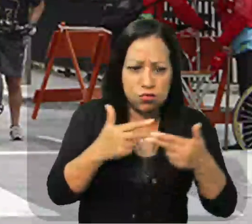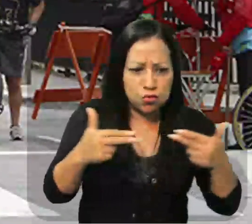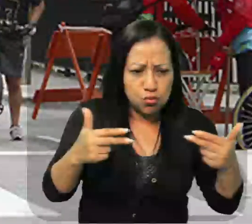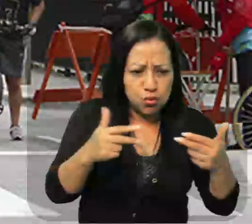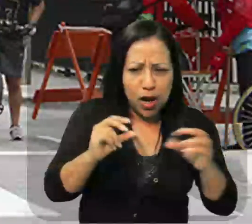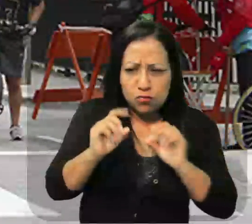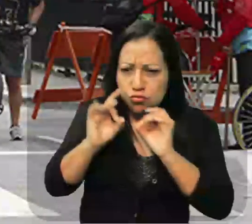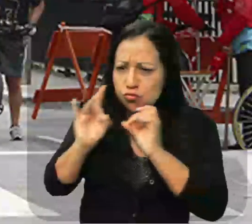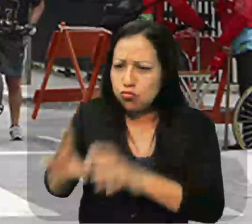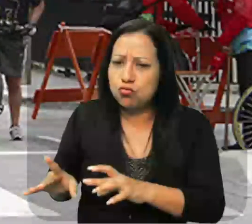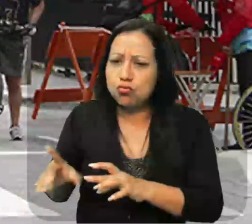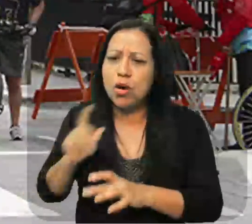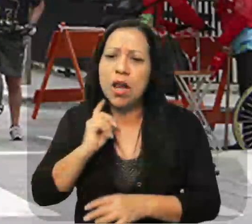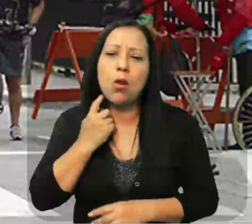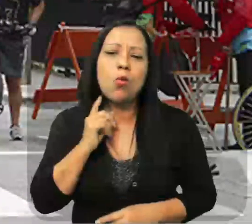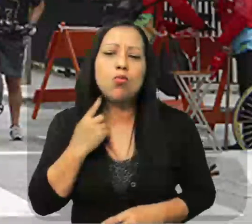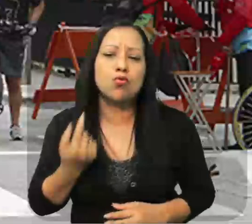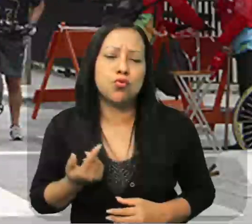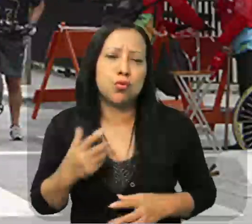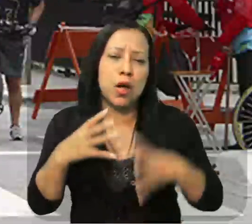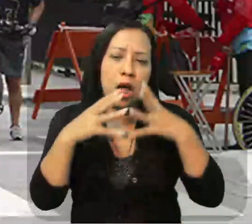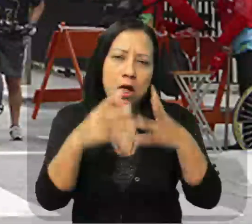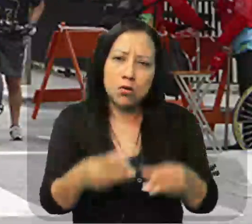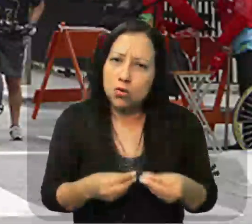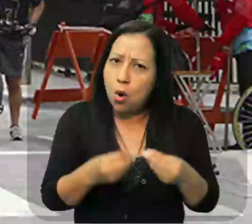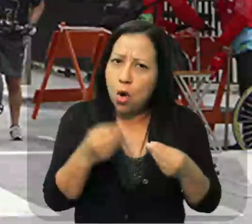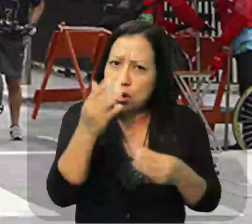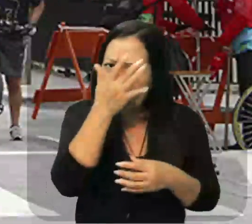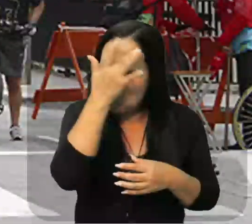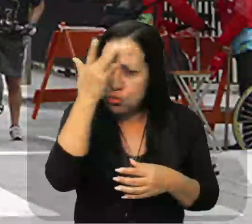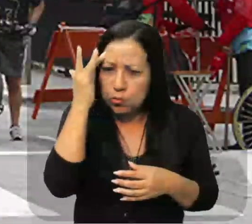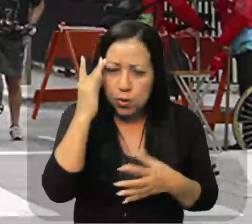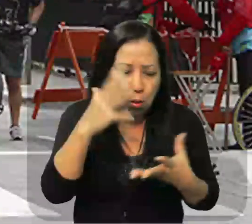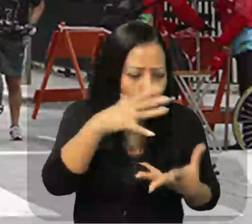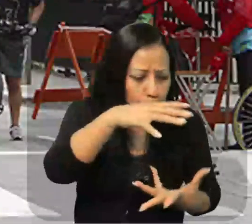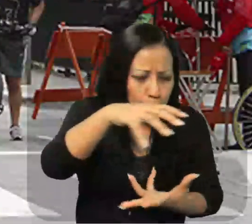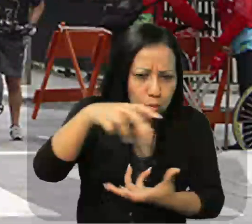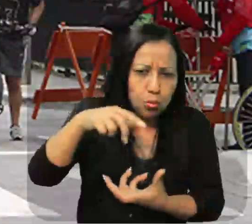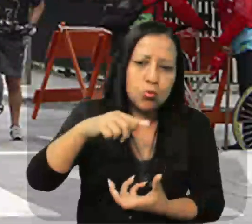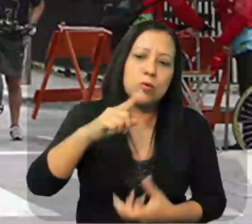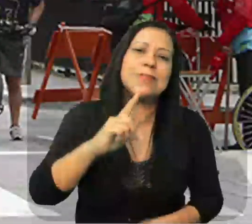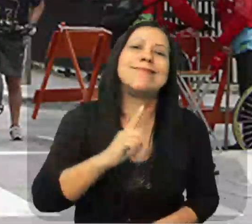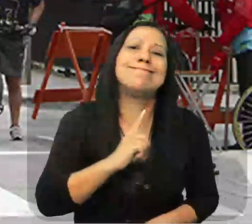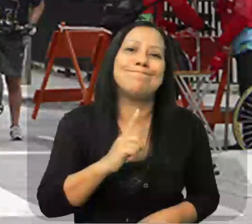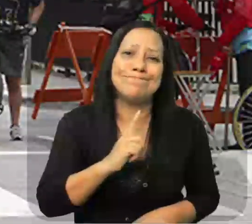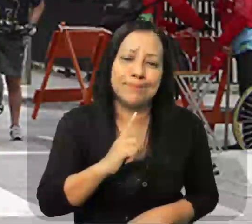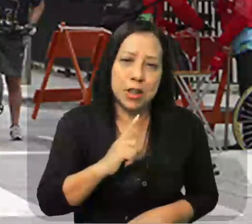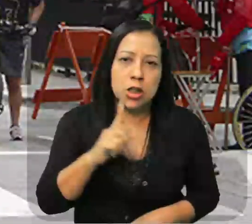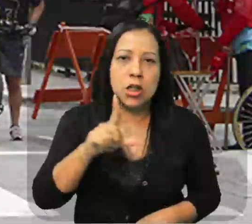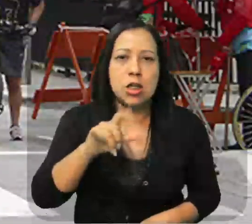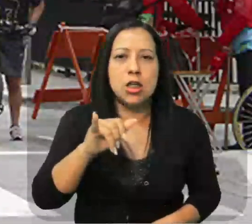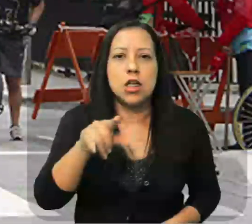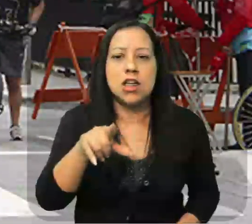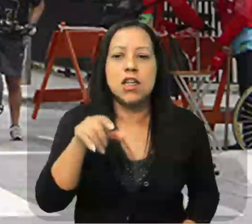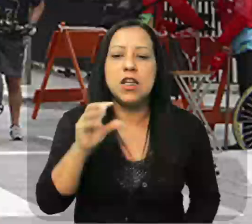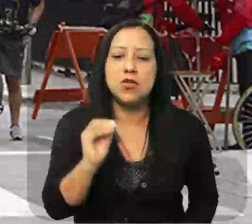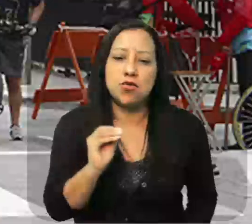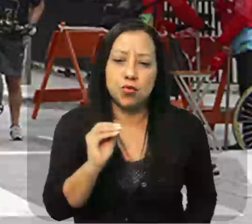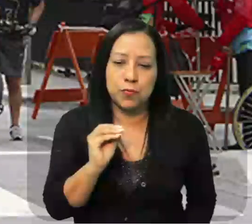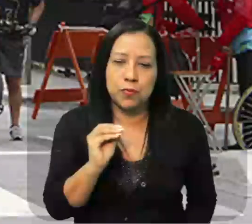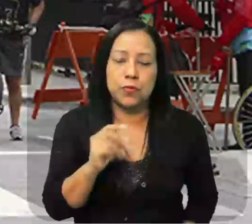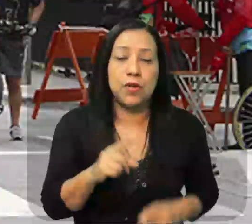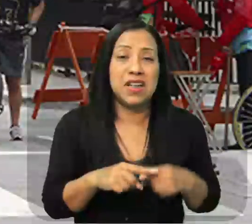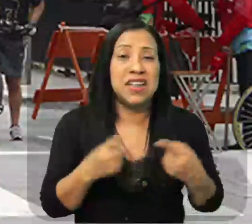dia a gente produz lixo. Todo dia, todo ser humano no mundo